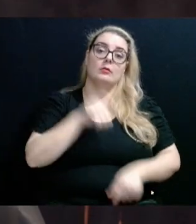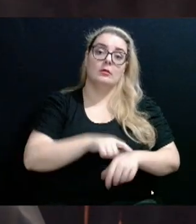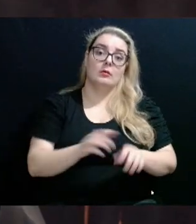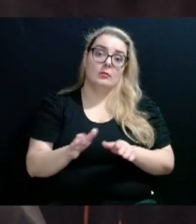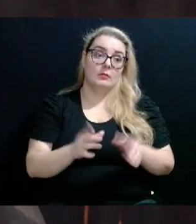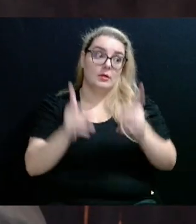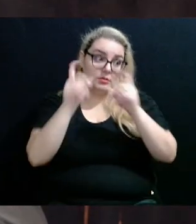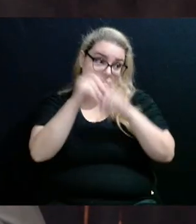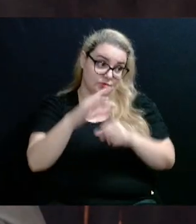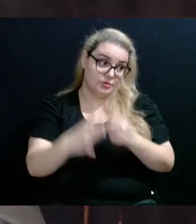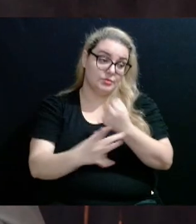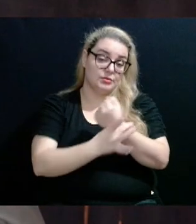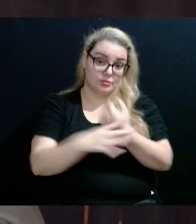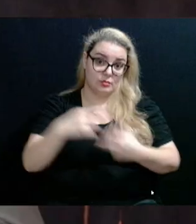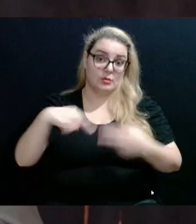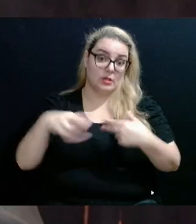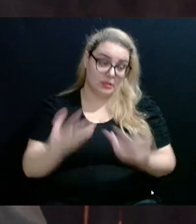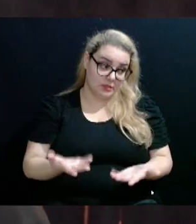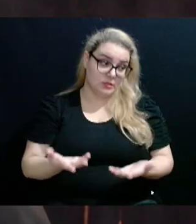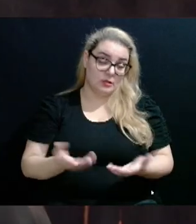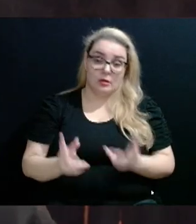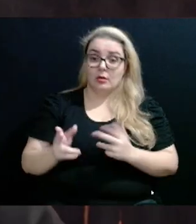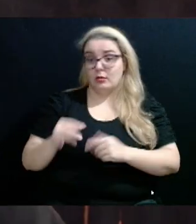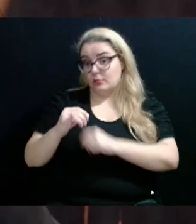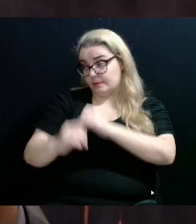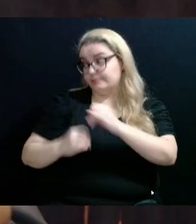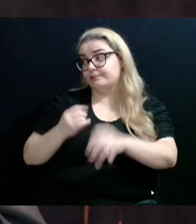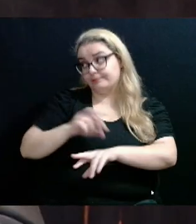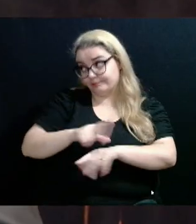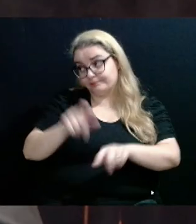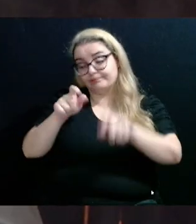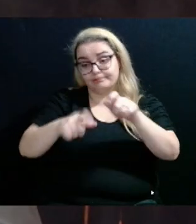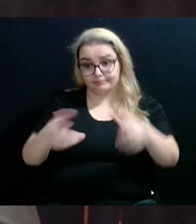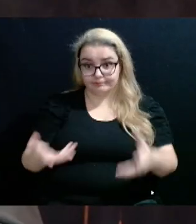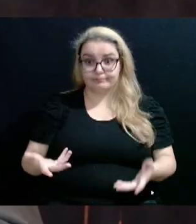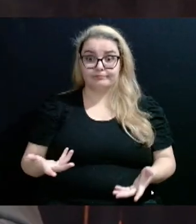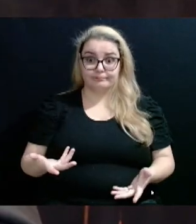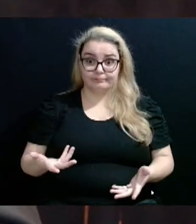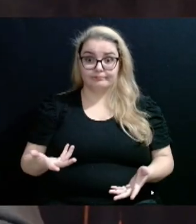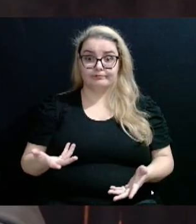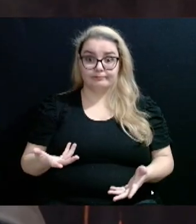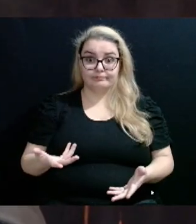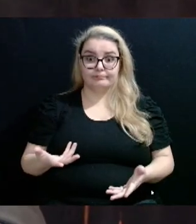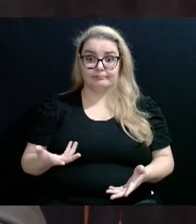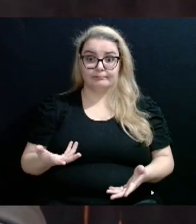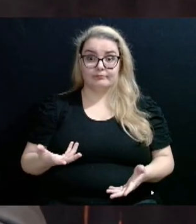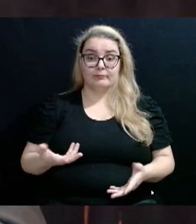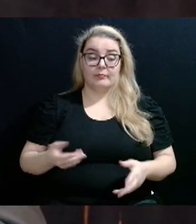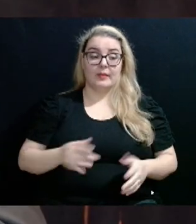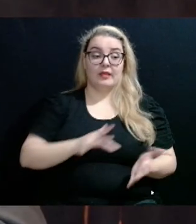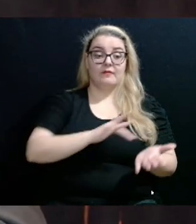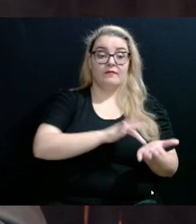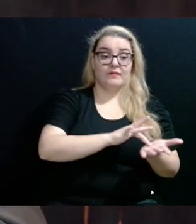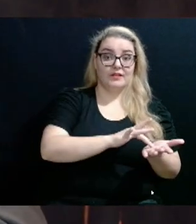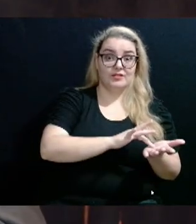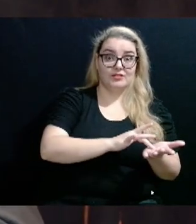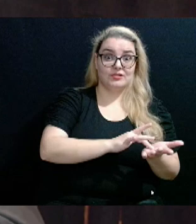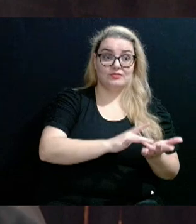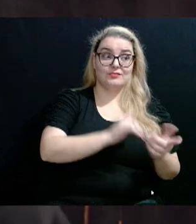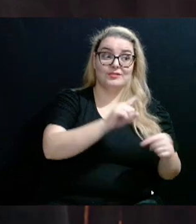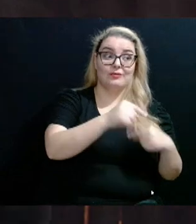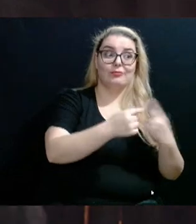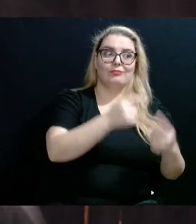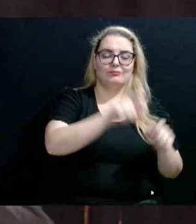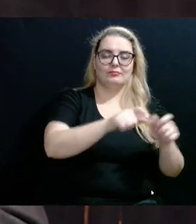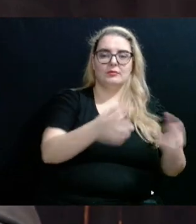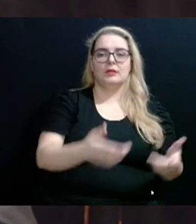que na internet nós vemos várias pessoas, né, ali se passando por outras pessoas, também temos que tomar esse cuidado hoje também em questão das trocas, né? Quem é